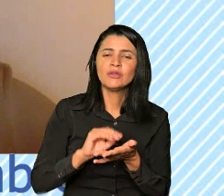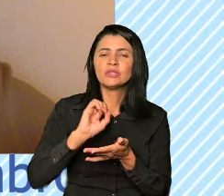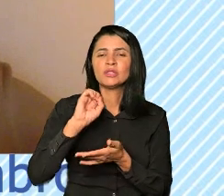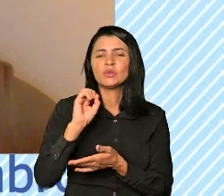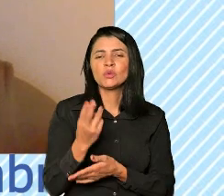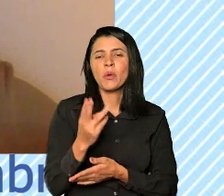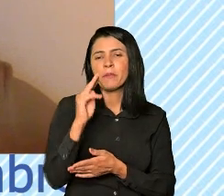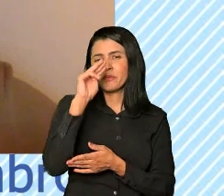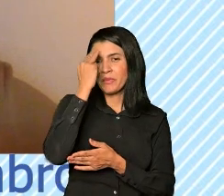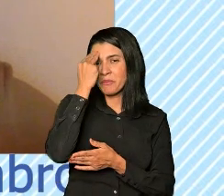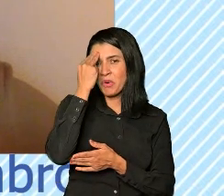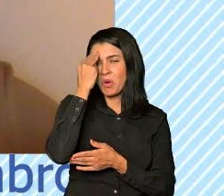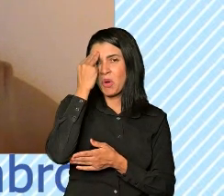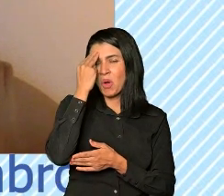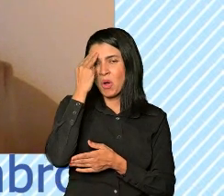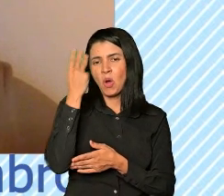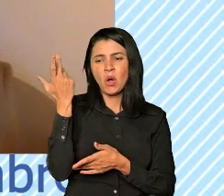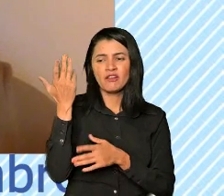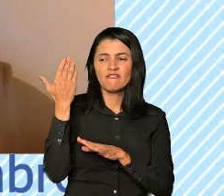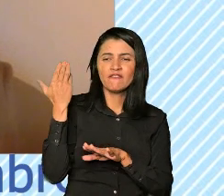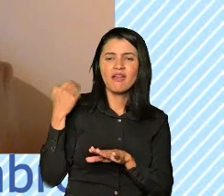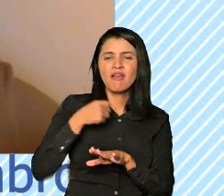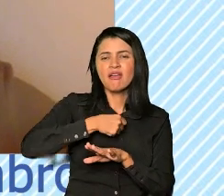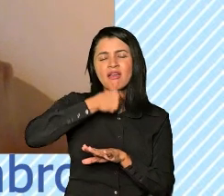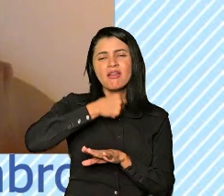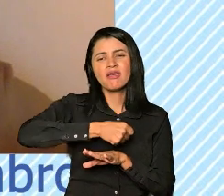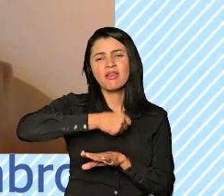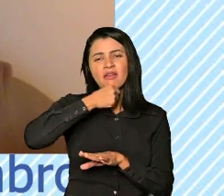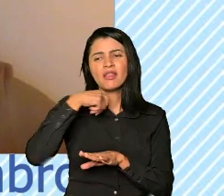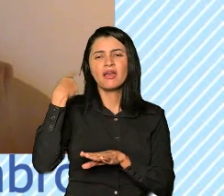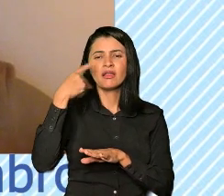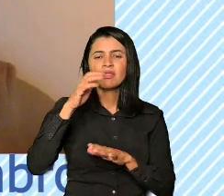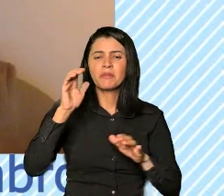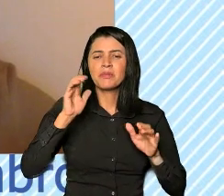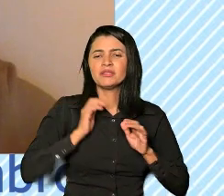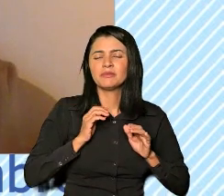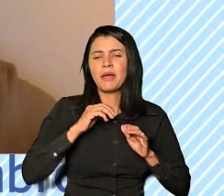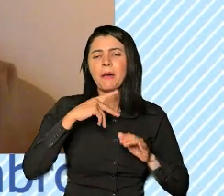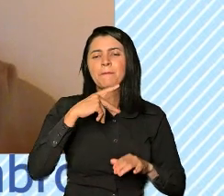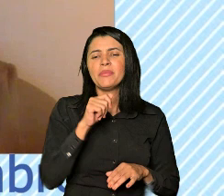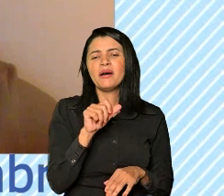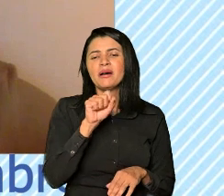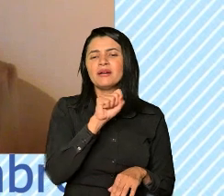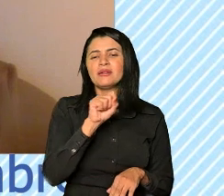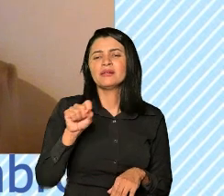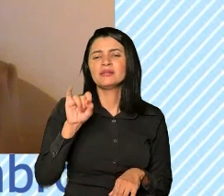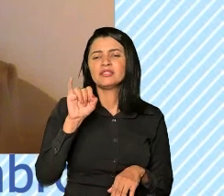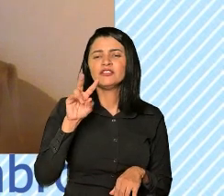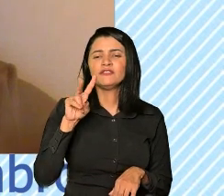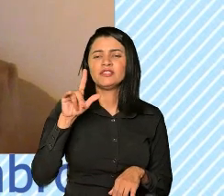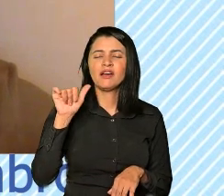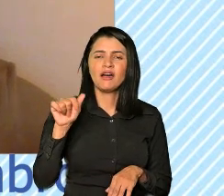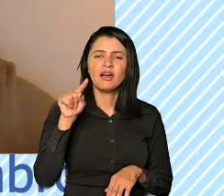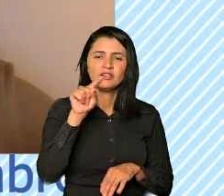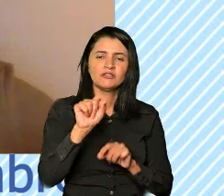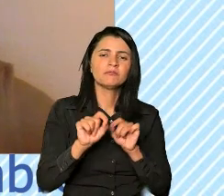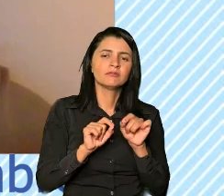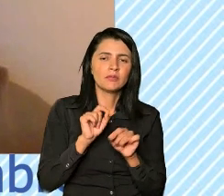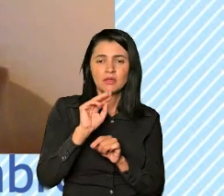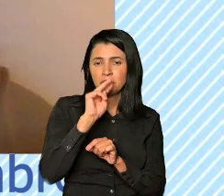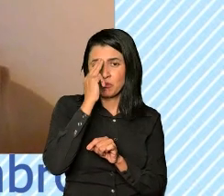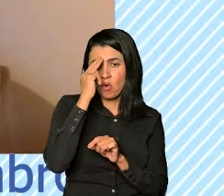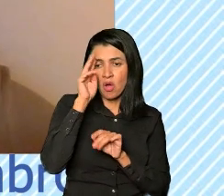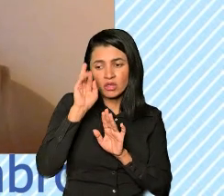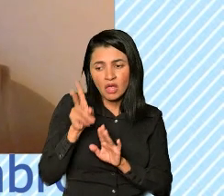memória empoeirada, que seria essa memória da passividade que a Anitta trouxe na fala dela, que é uma memória que está